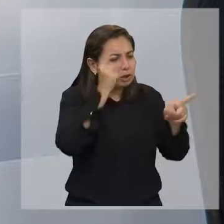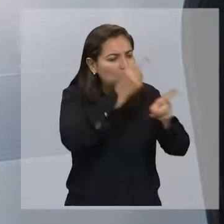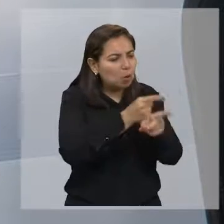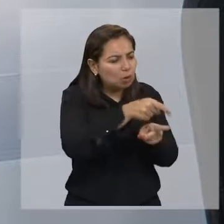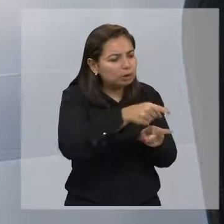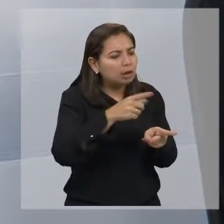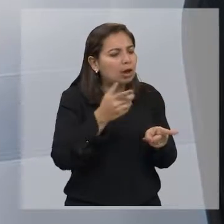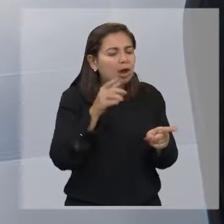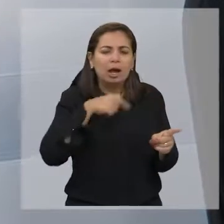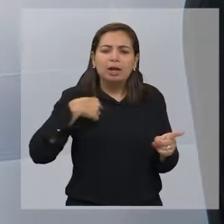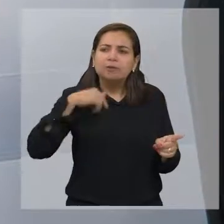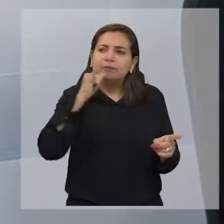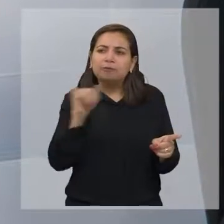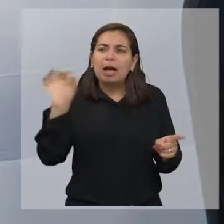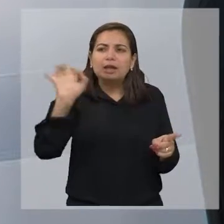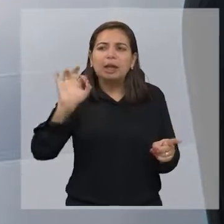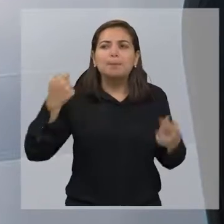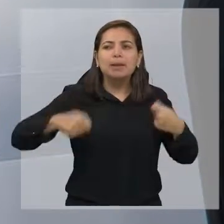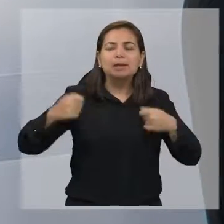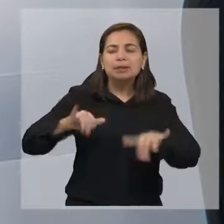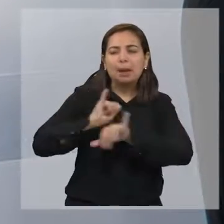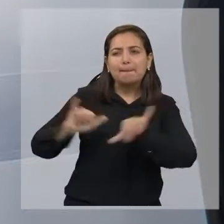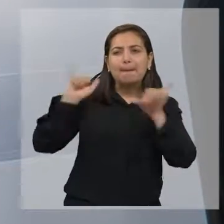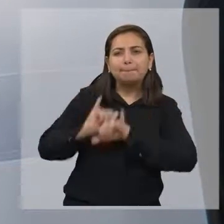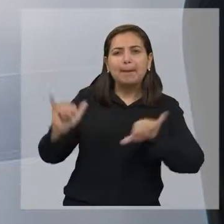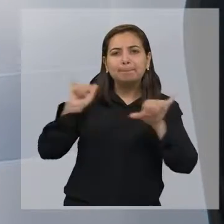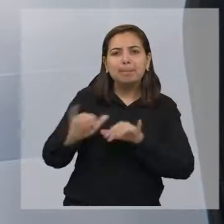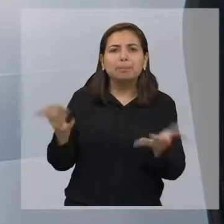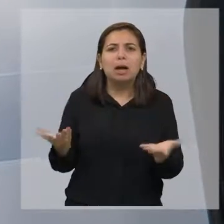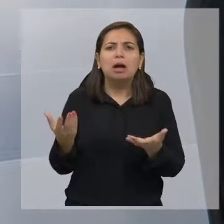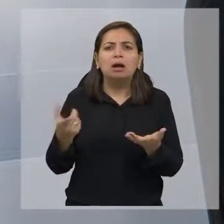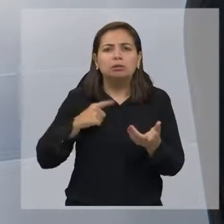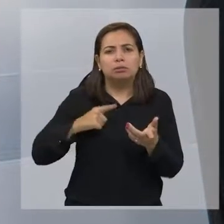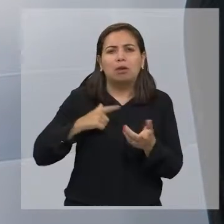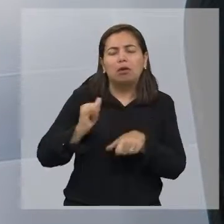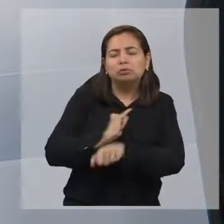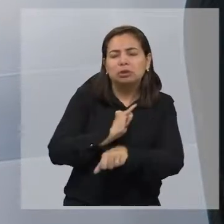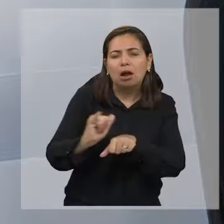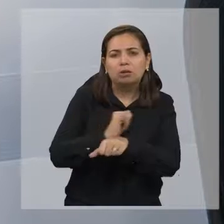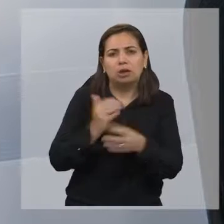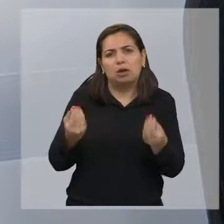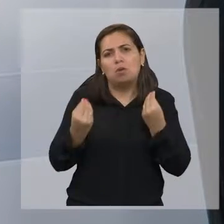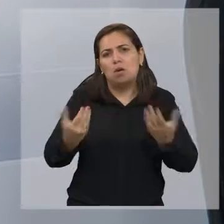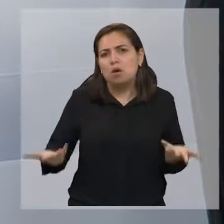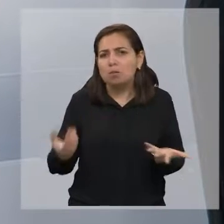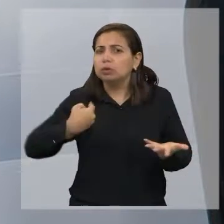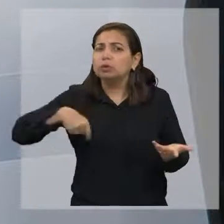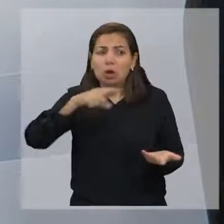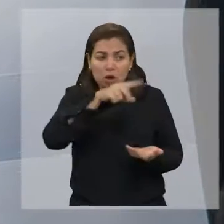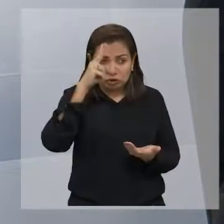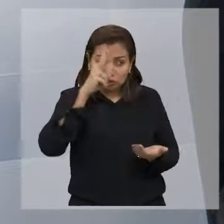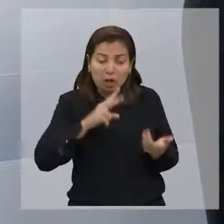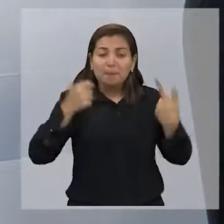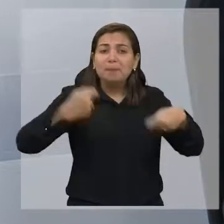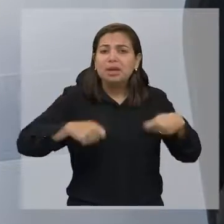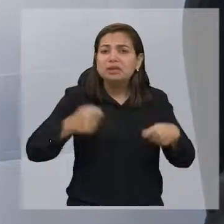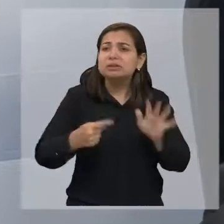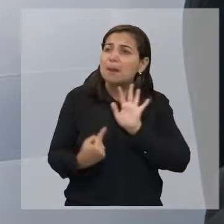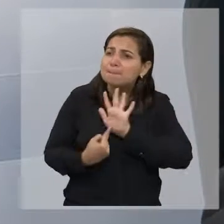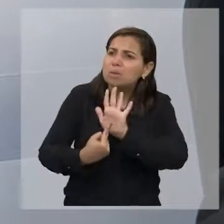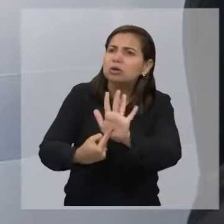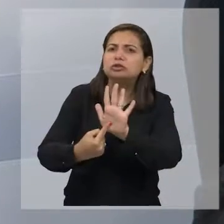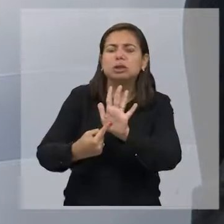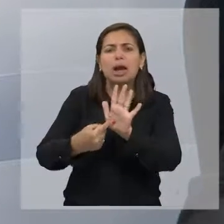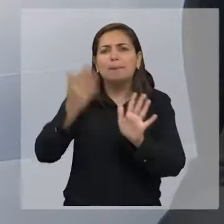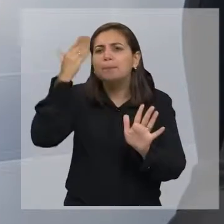dessas fontes para afirmar a credibilidade do próprio jornalista. Os historiadores, eles precisam revelar suas fontes, eles têm um método